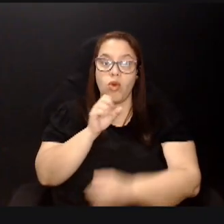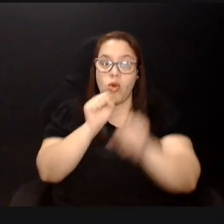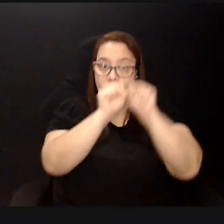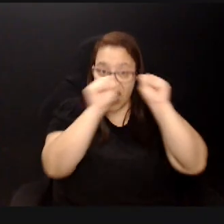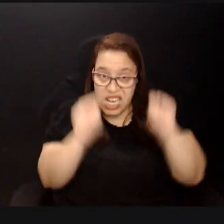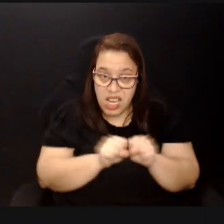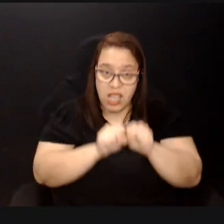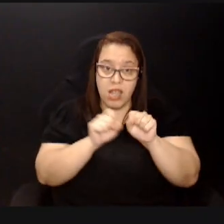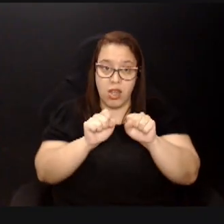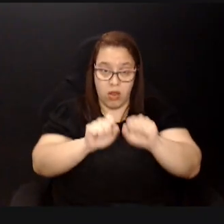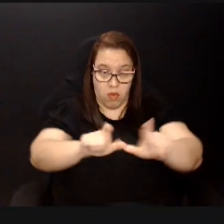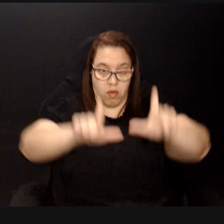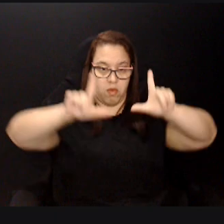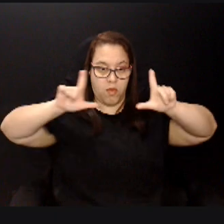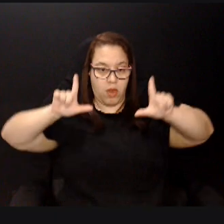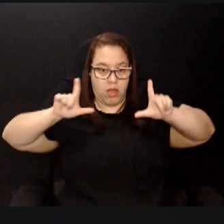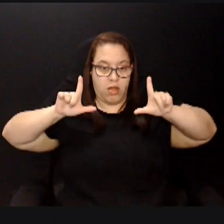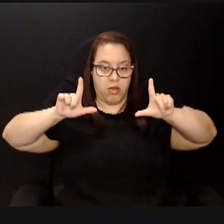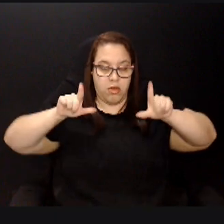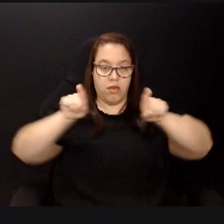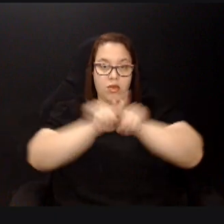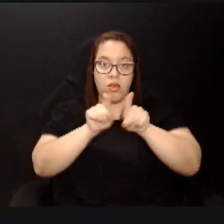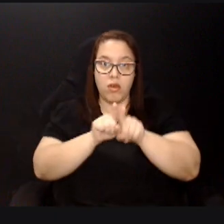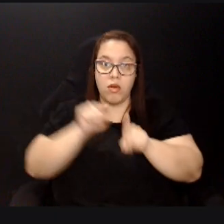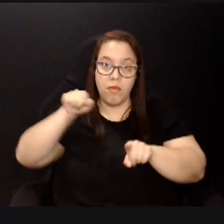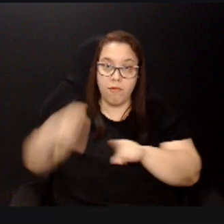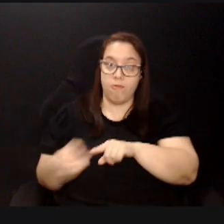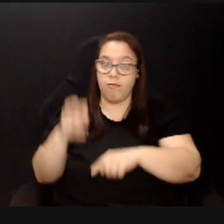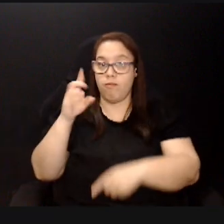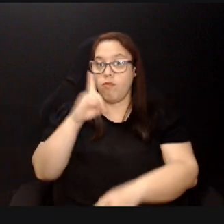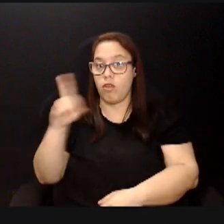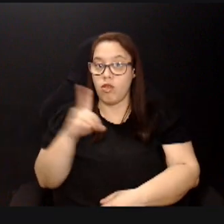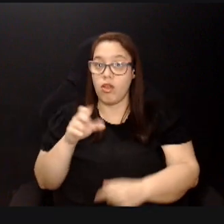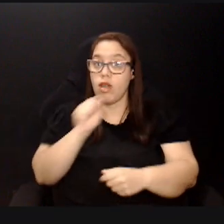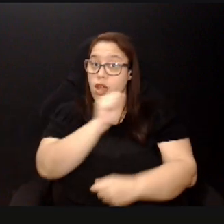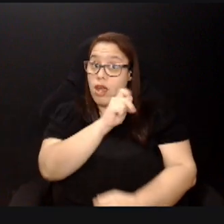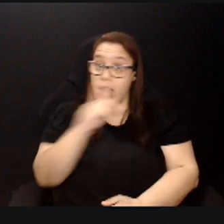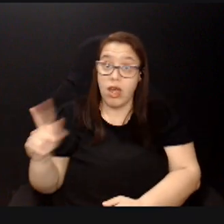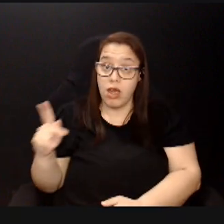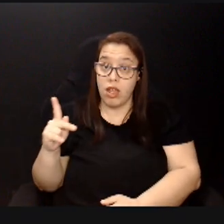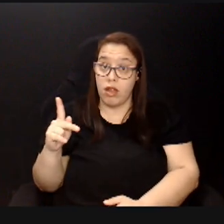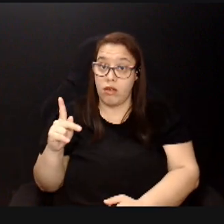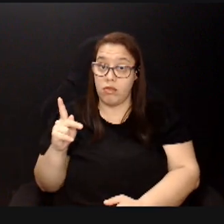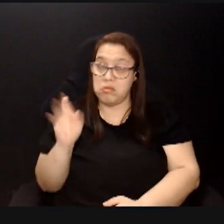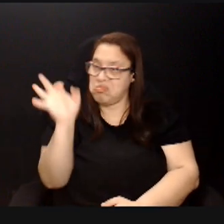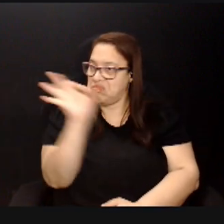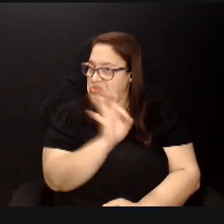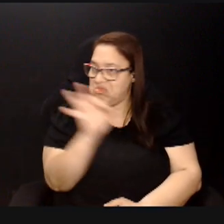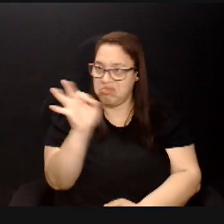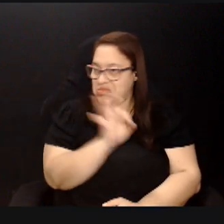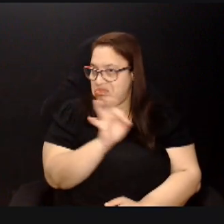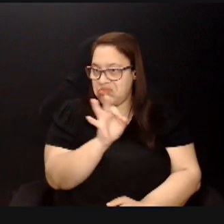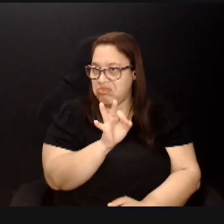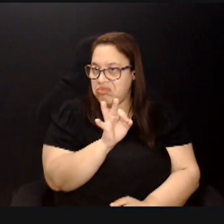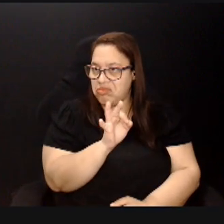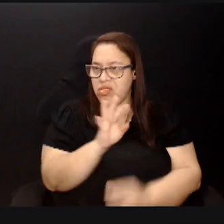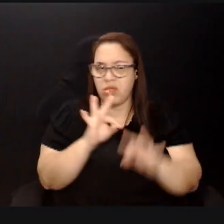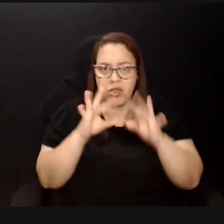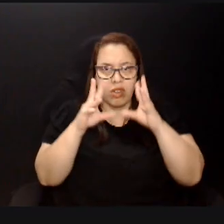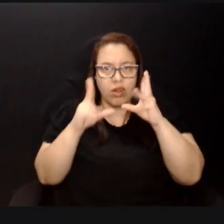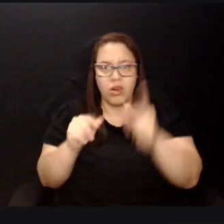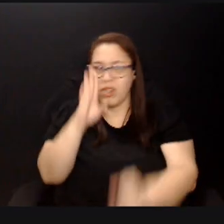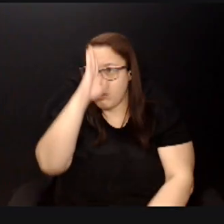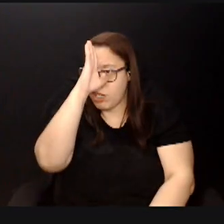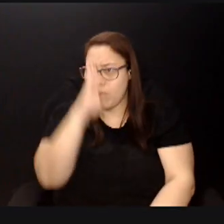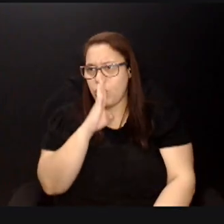para pessoa cega, que também custava $1.000. Hoje, esses aplicativos são, em sua grande maioria, totalmente gratuitos.